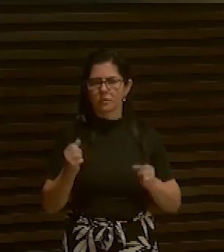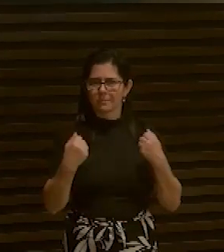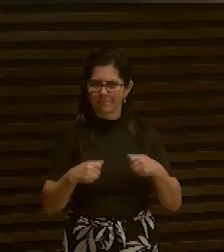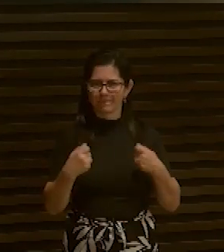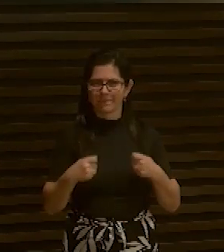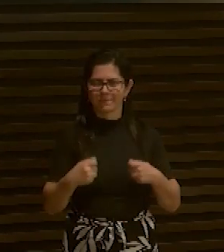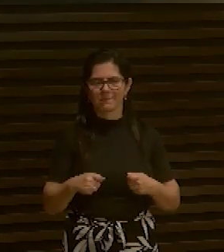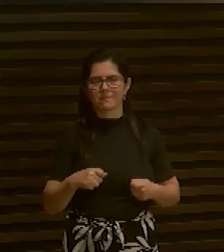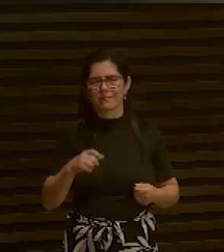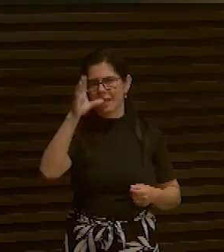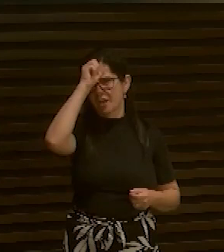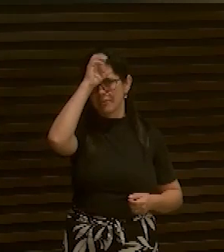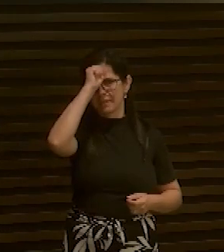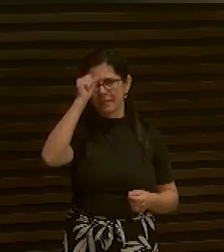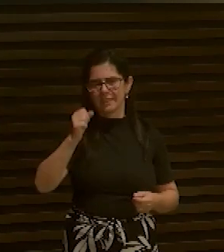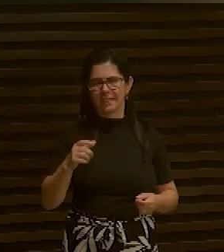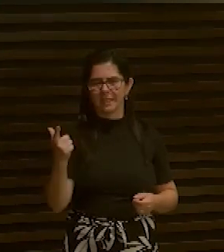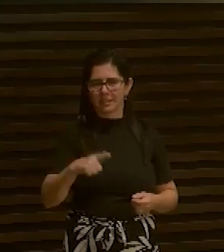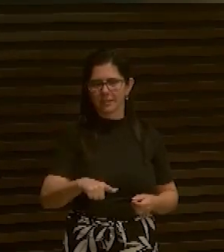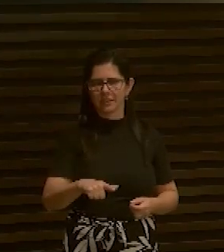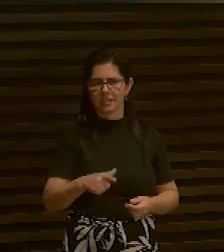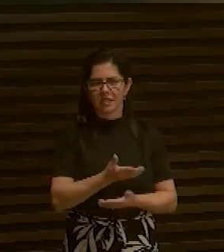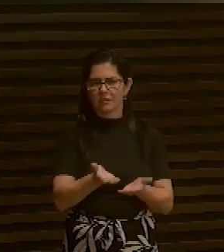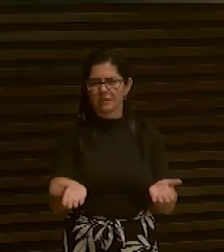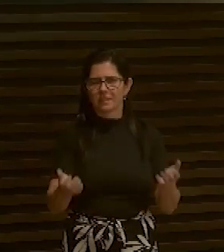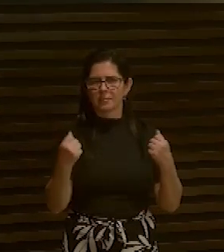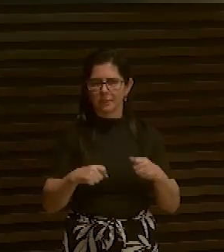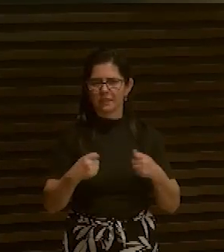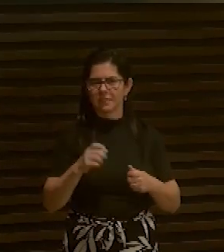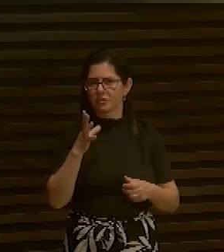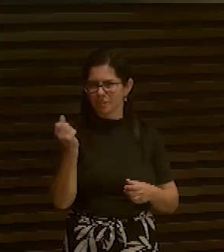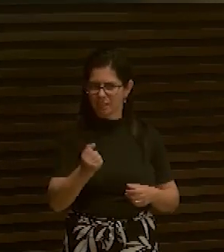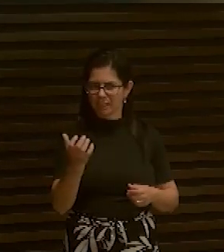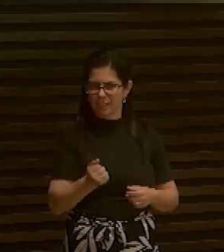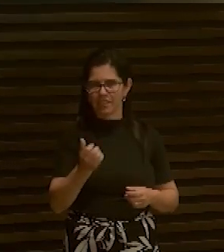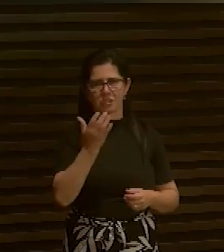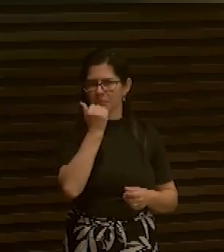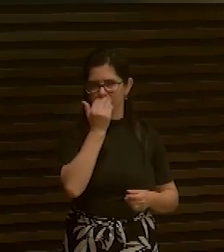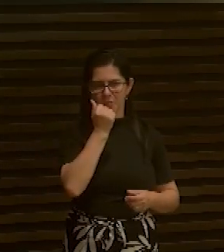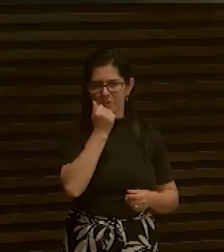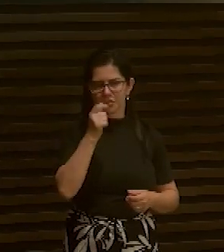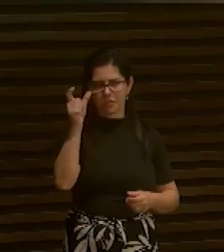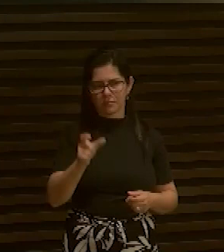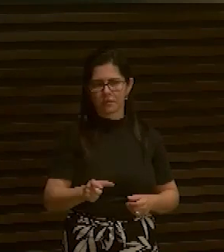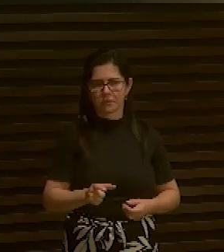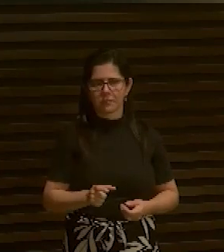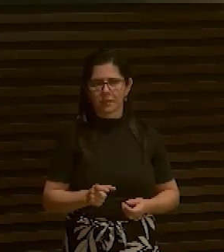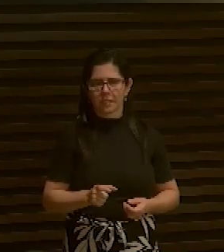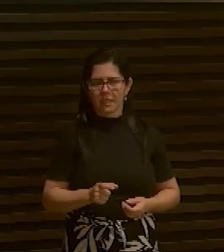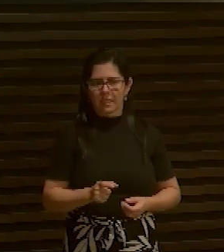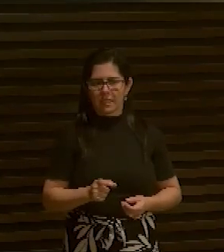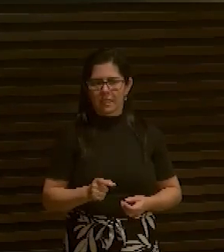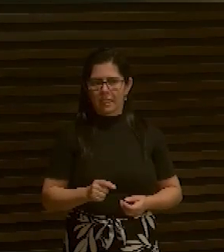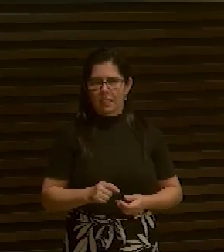Deus. Estão precisando de leite e não de alimento sólido. Quem se alimenta de leite ainda é criança e não tem experiência no